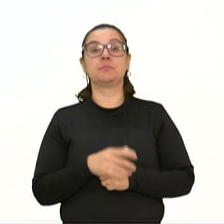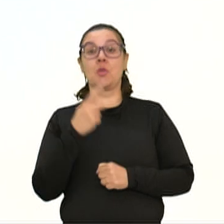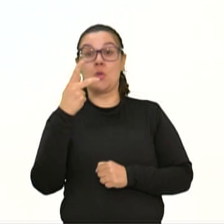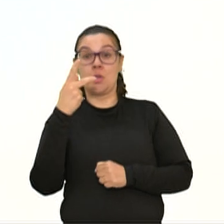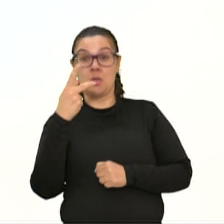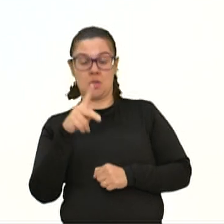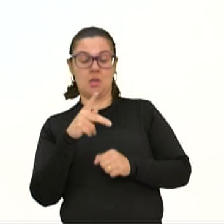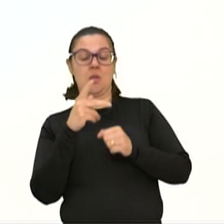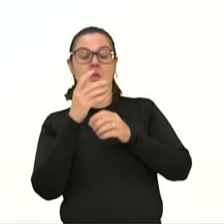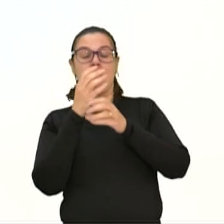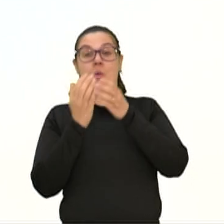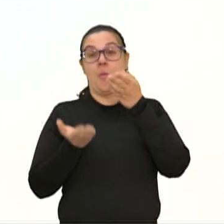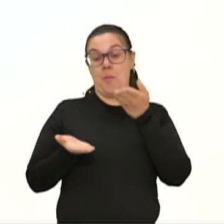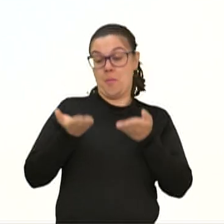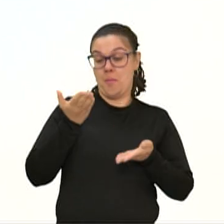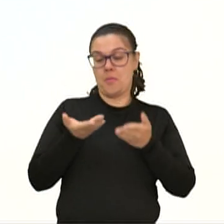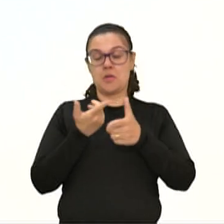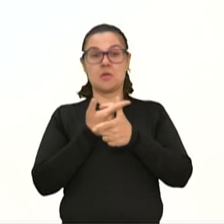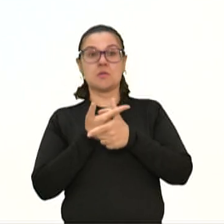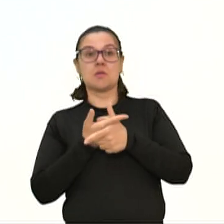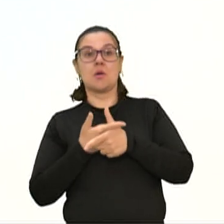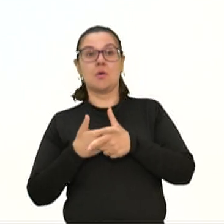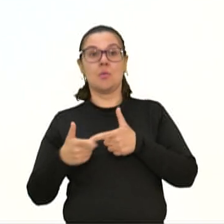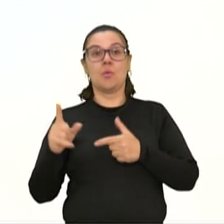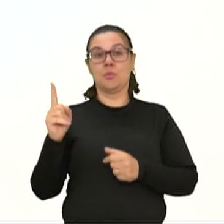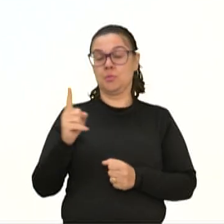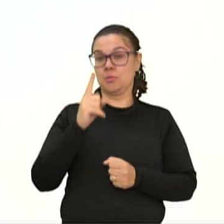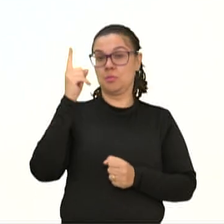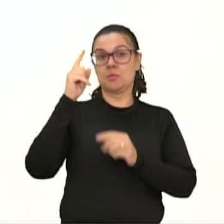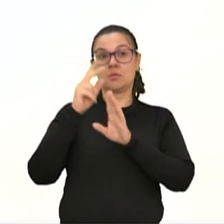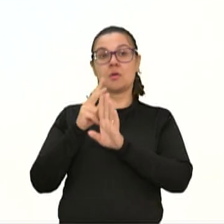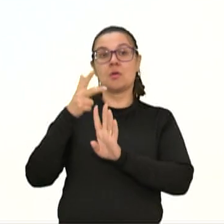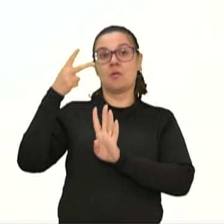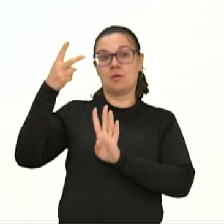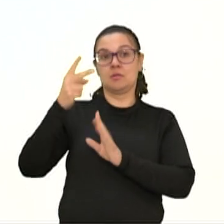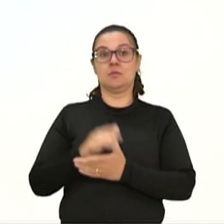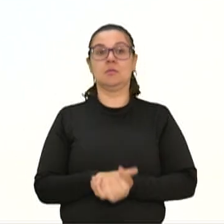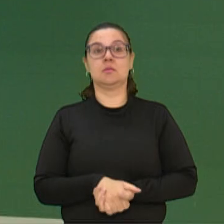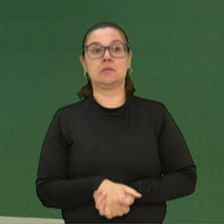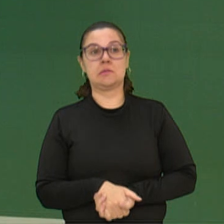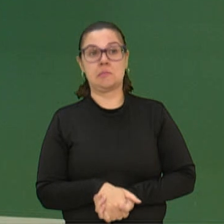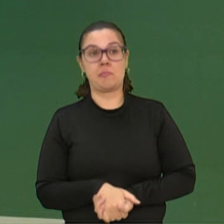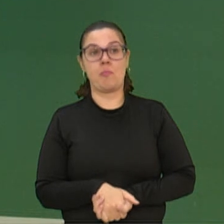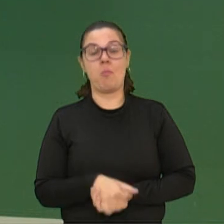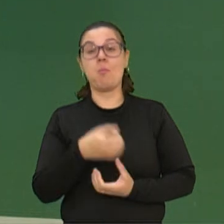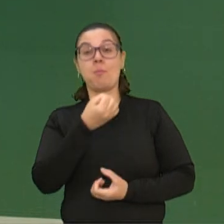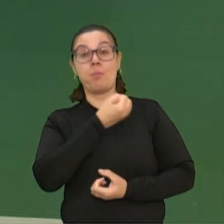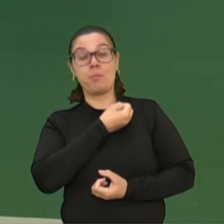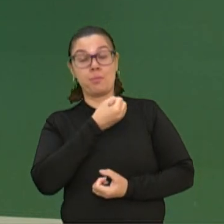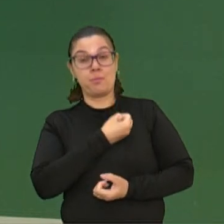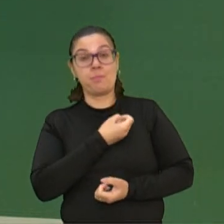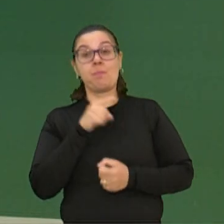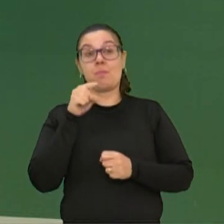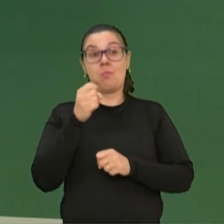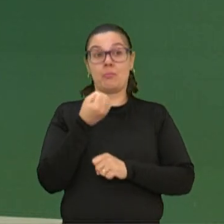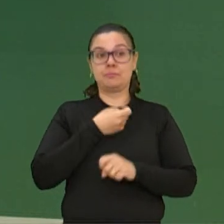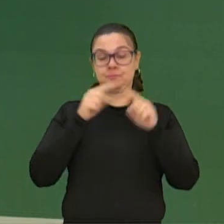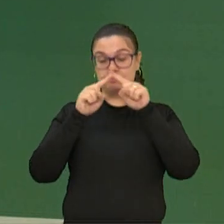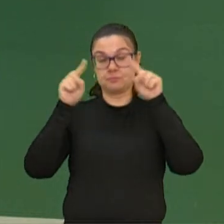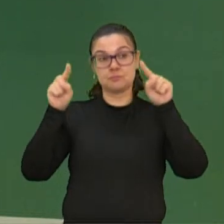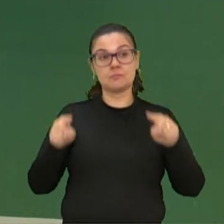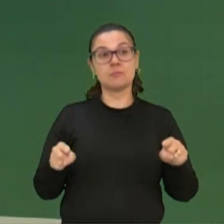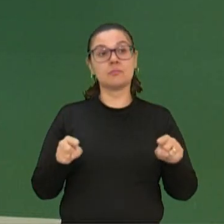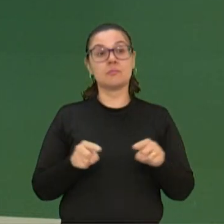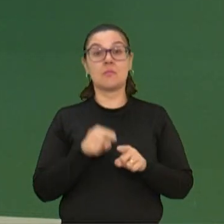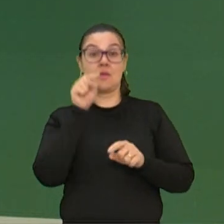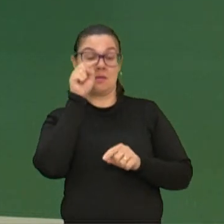seu peso dividido pela a sua altura ao quadrado. Vai dar um valor ali. Existe uma tabela